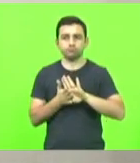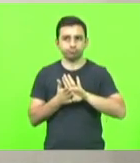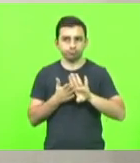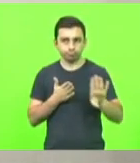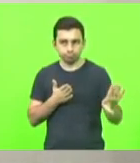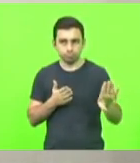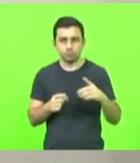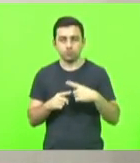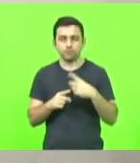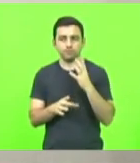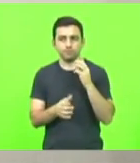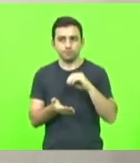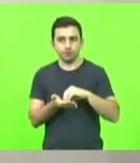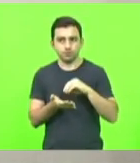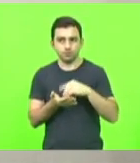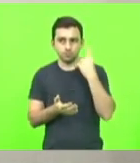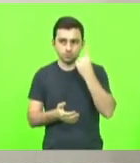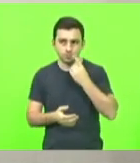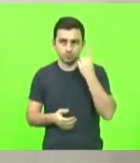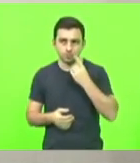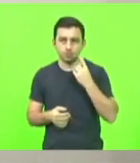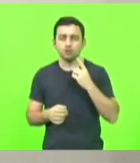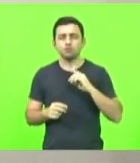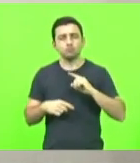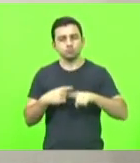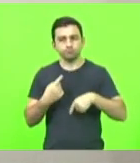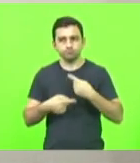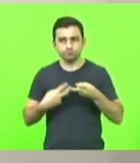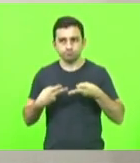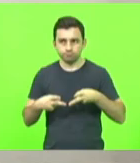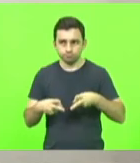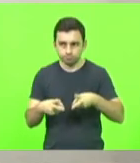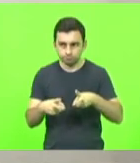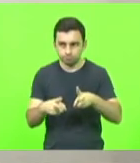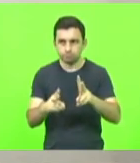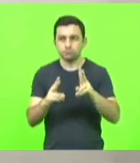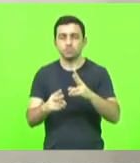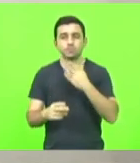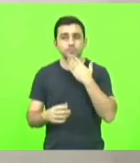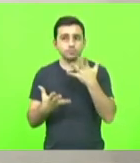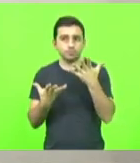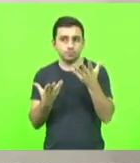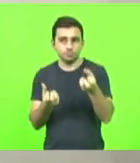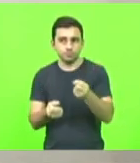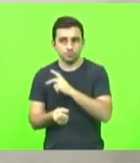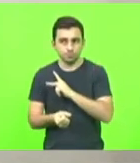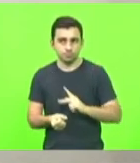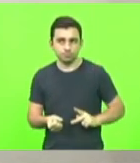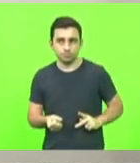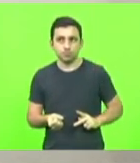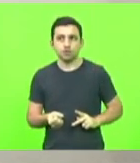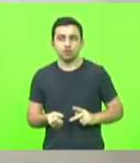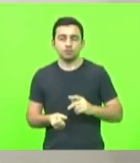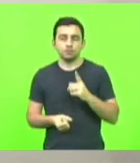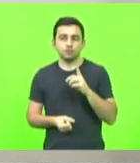Dando continuidade à ordem do dia, o senhor presidente deferiu os requerimentos números 1904